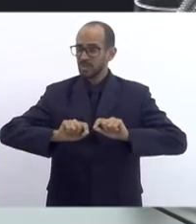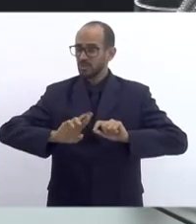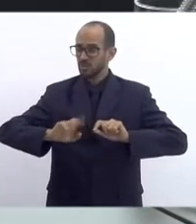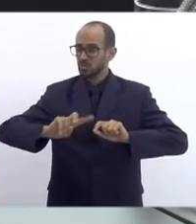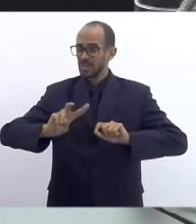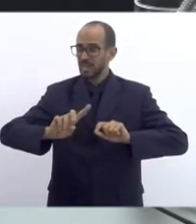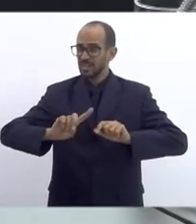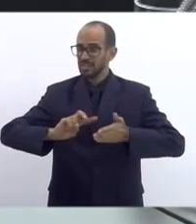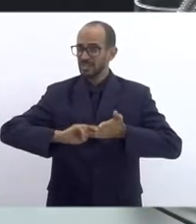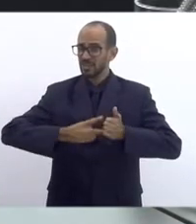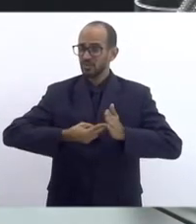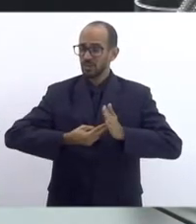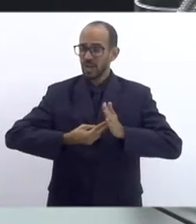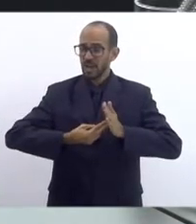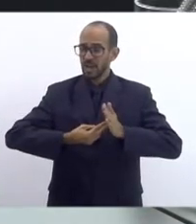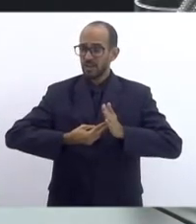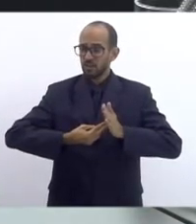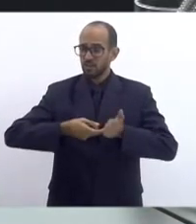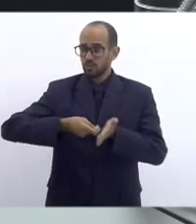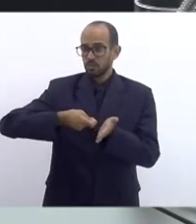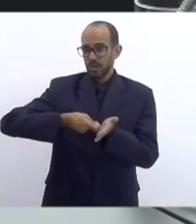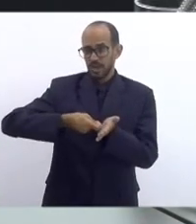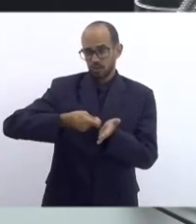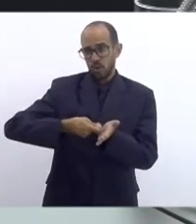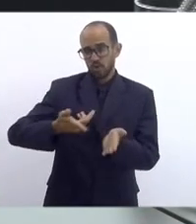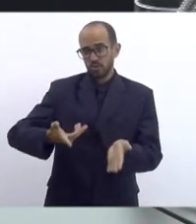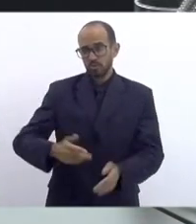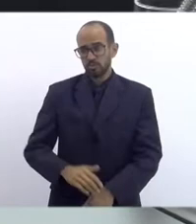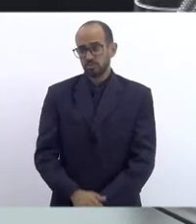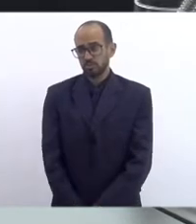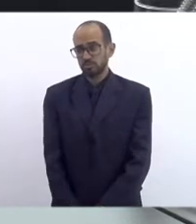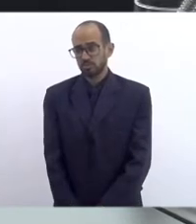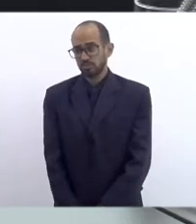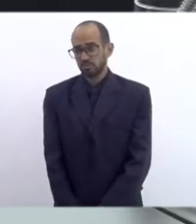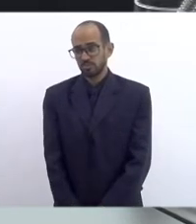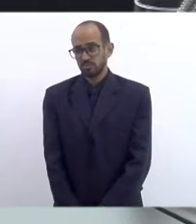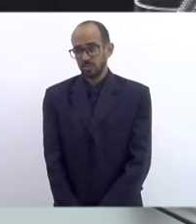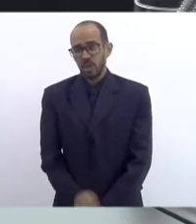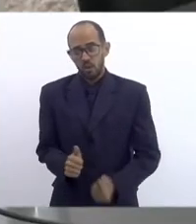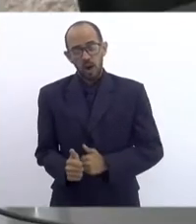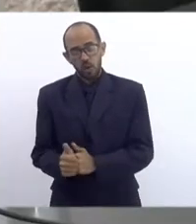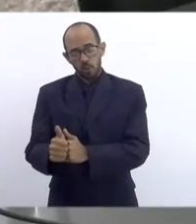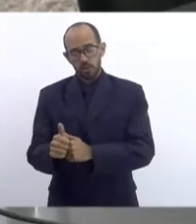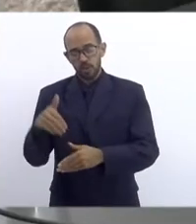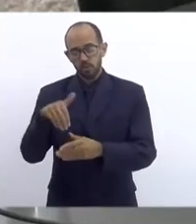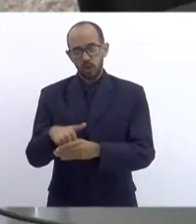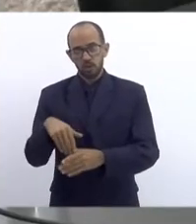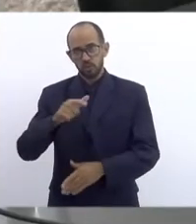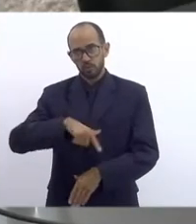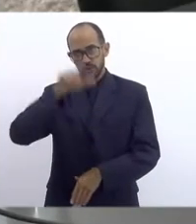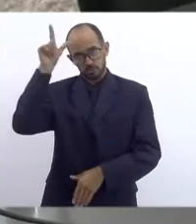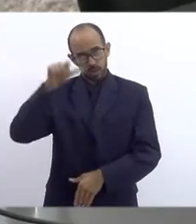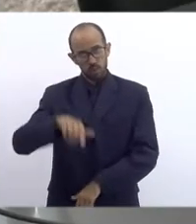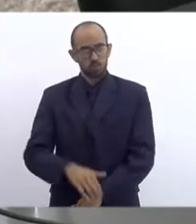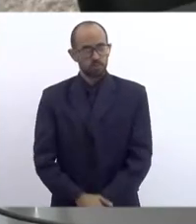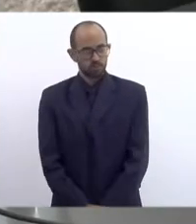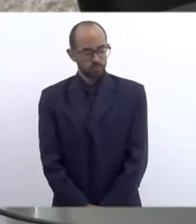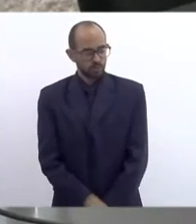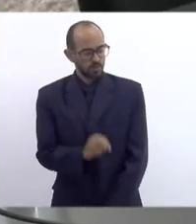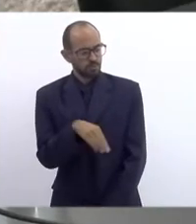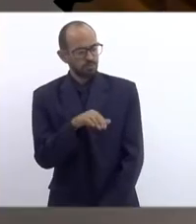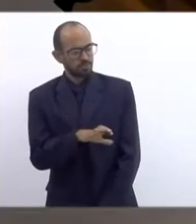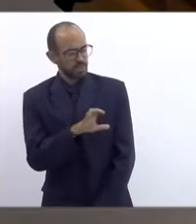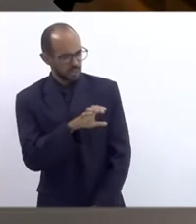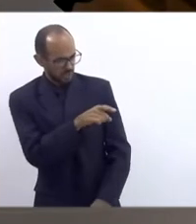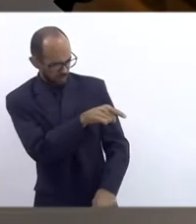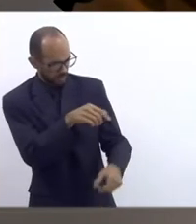Vou acompanhar aqui o voto do deputado Luiz Paulo. Deixa em plenário, a gente avalia. Vou acompanhar. Acompanho o voto do deputado Luiz Paulo. Deputado Mink, vota com o